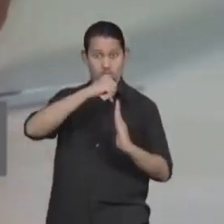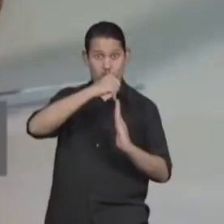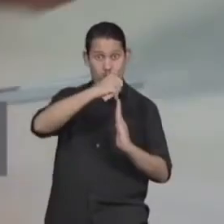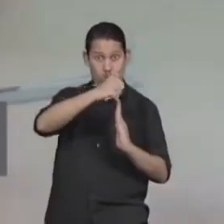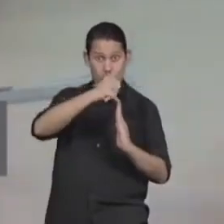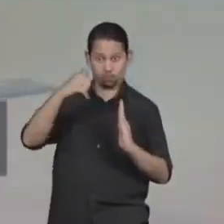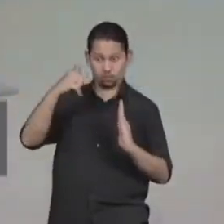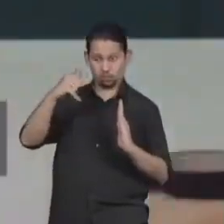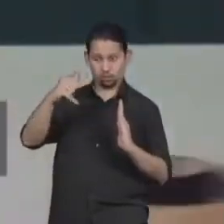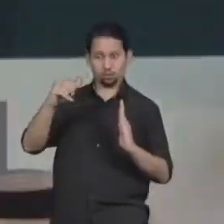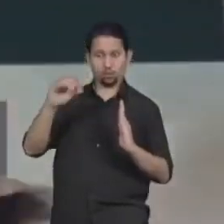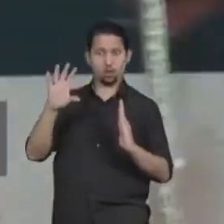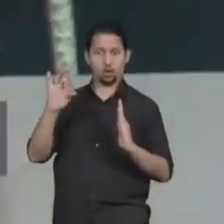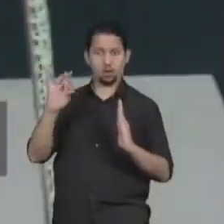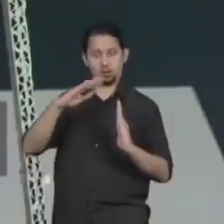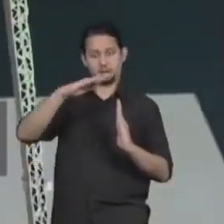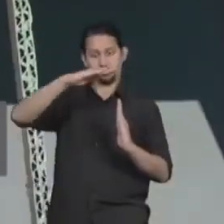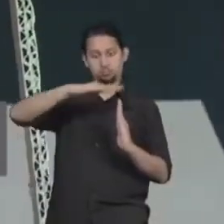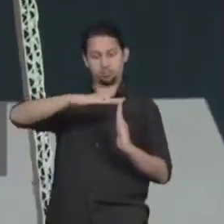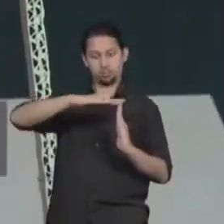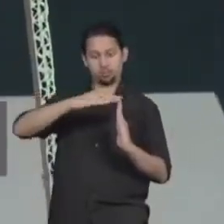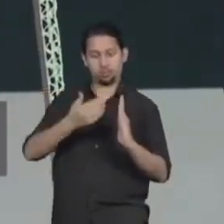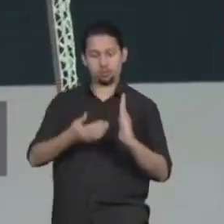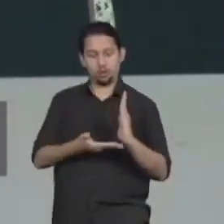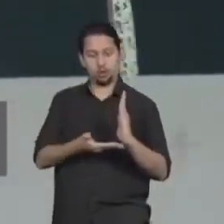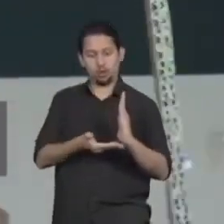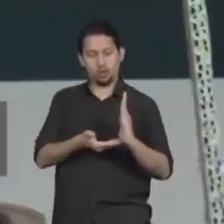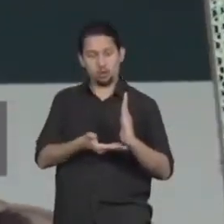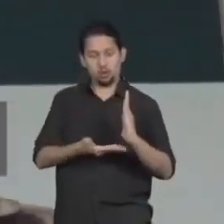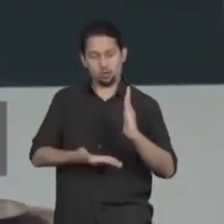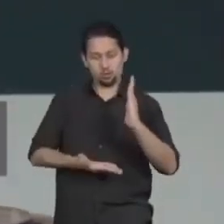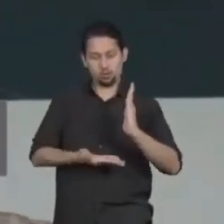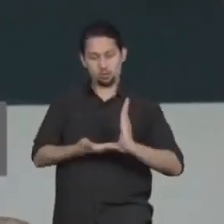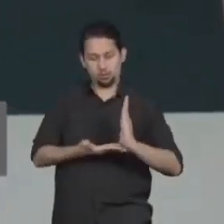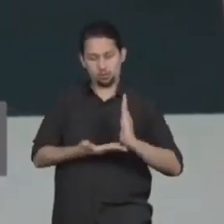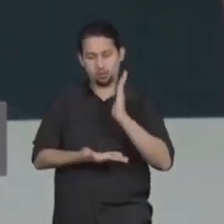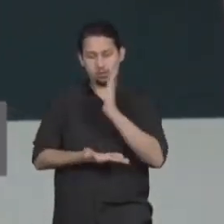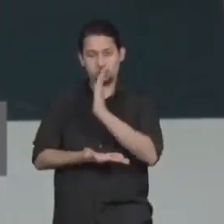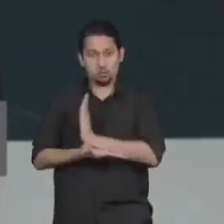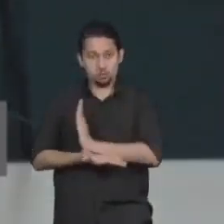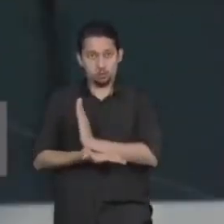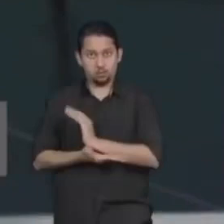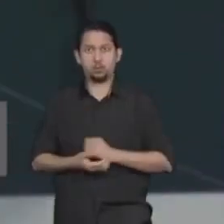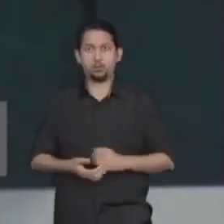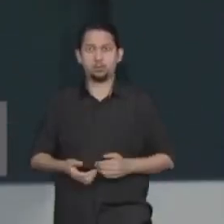Você vai pegar a cola quente, vai passar.